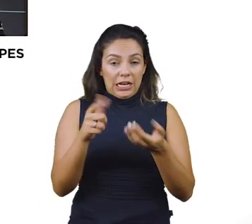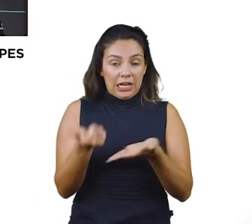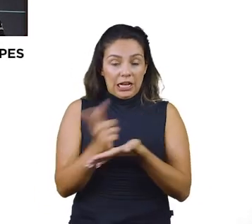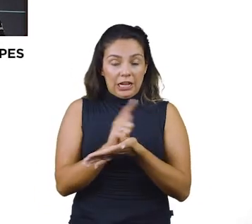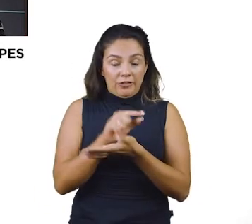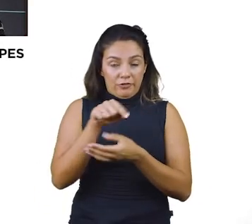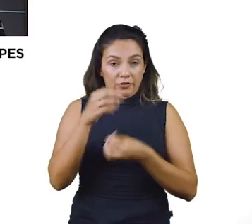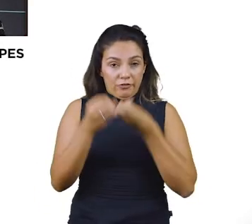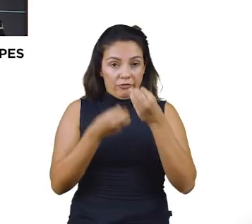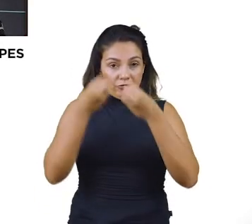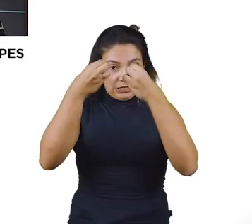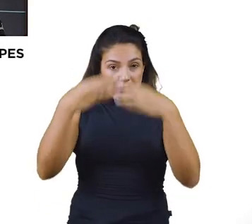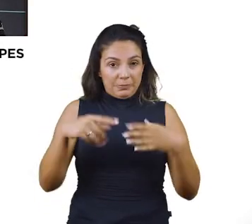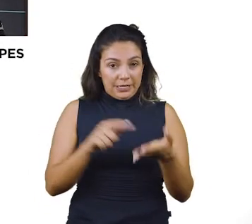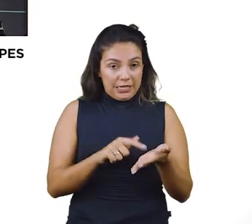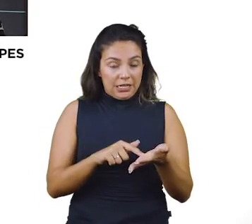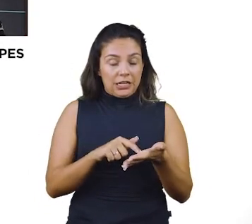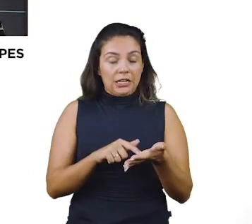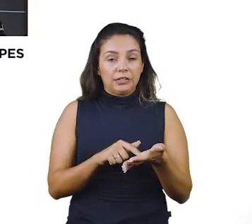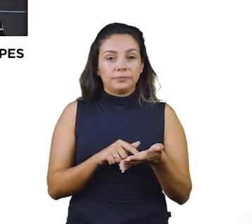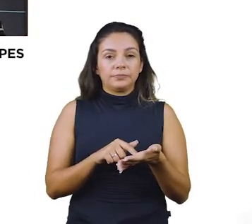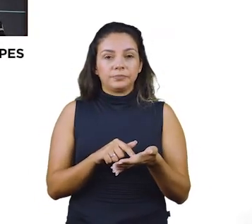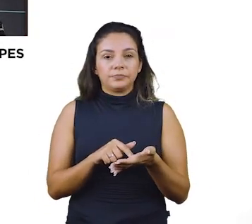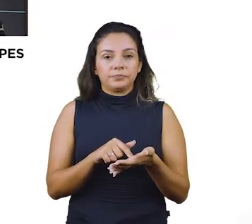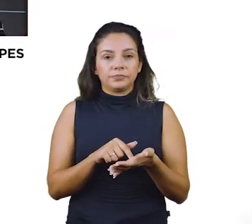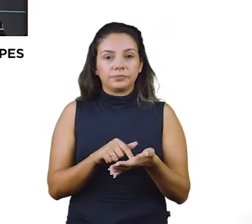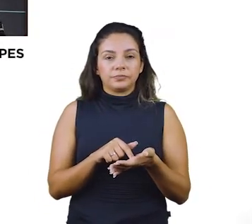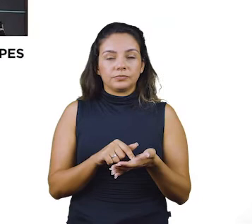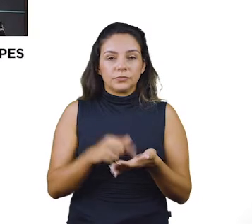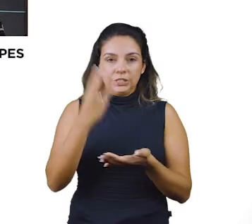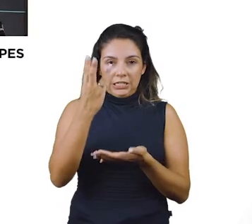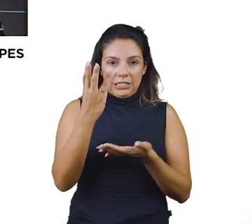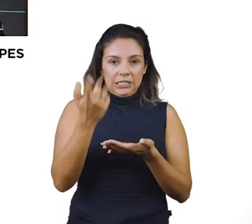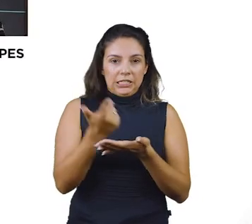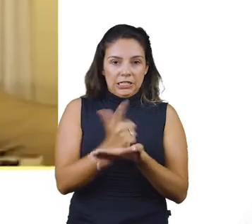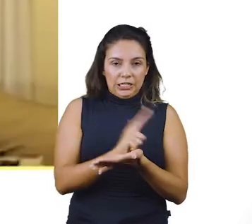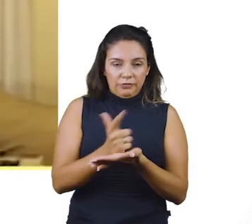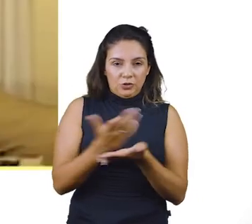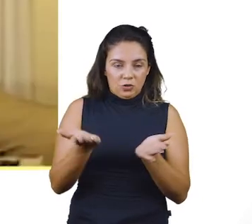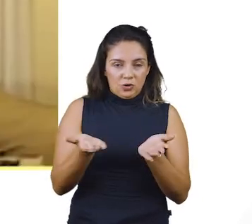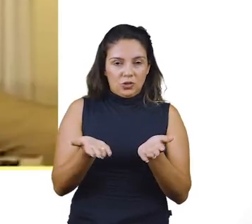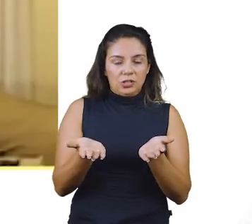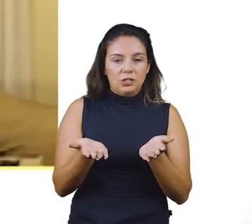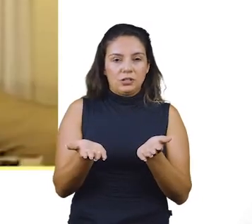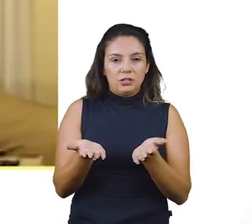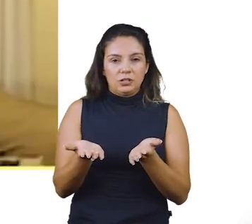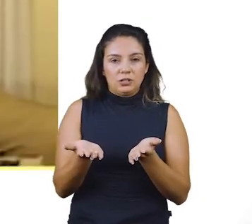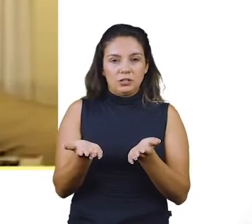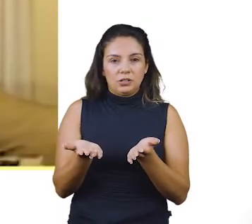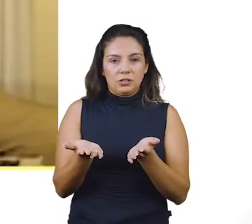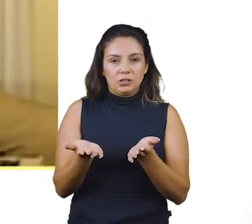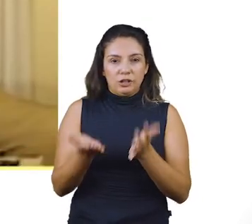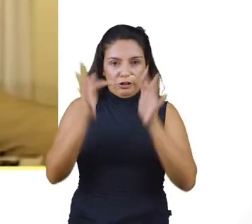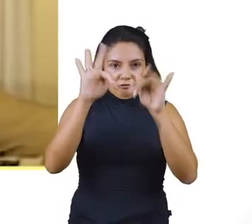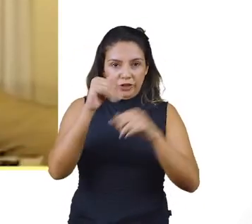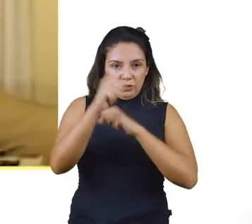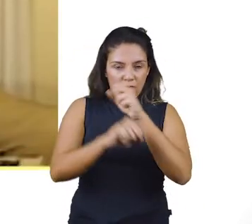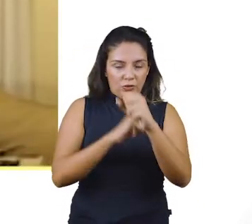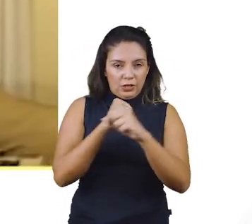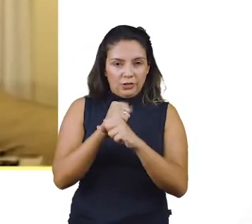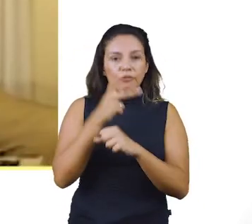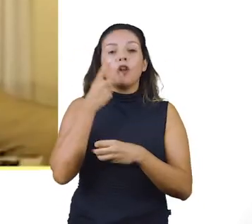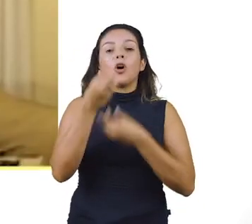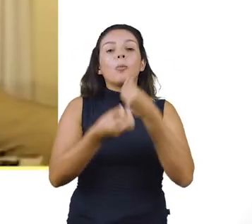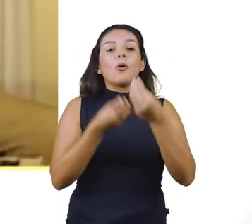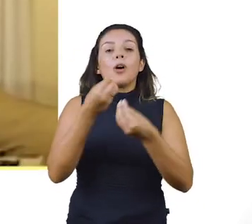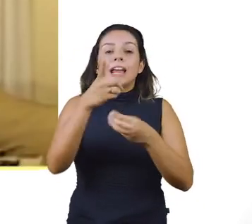agora de uma vez. Já pode falar? Então, são 3 livros, devem sair agora já no fim do ano. É uma coleção Como